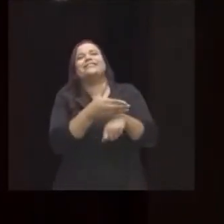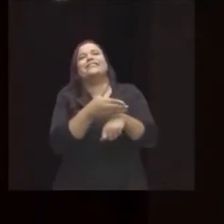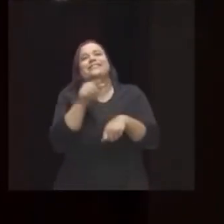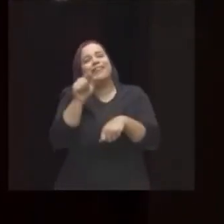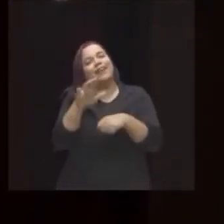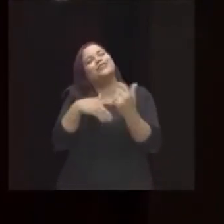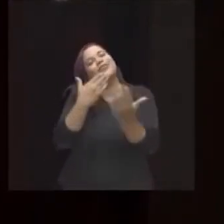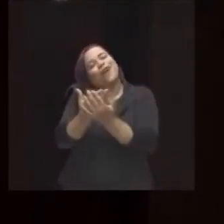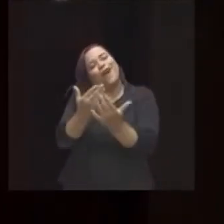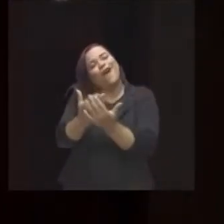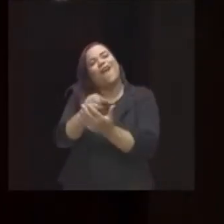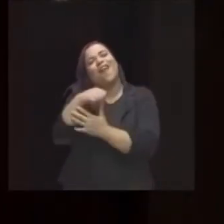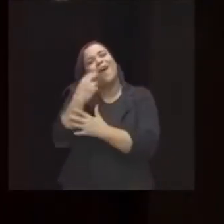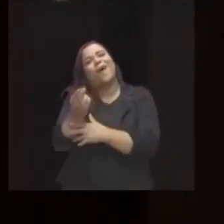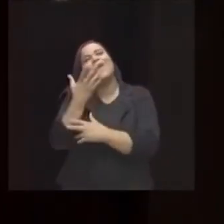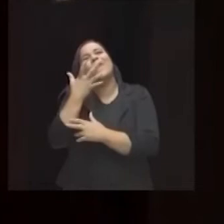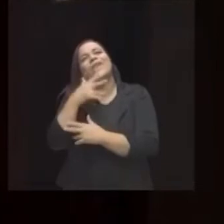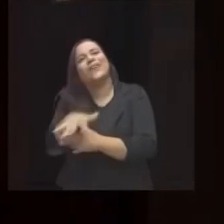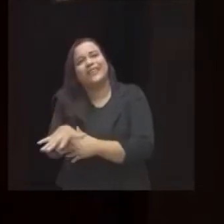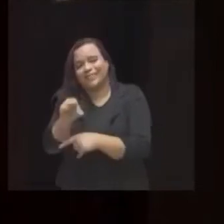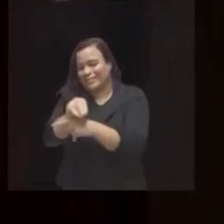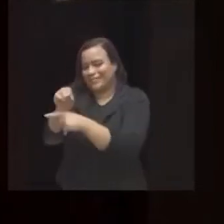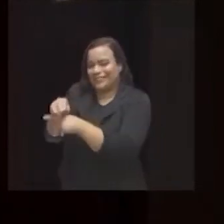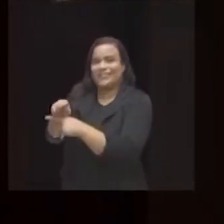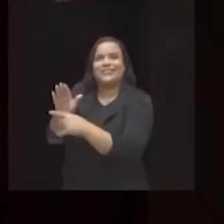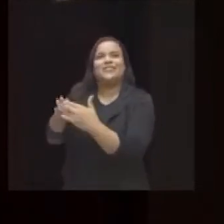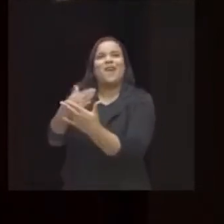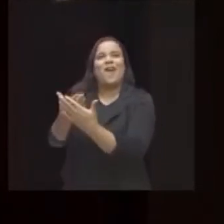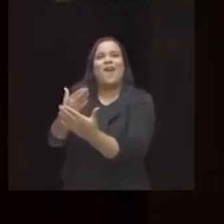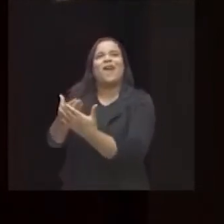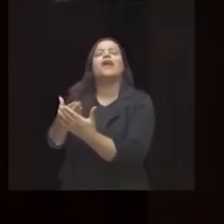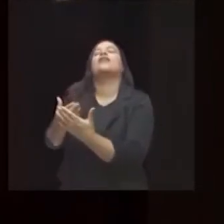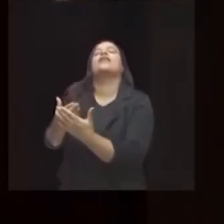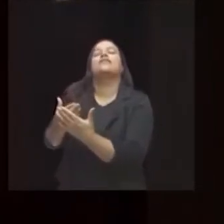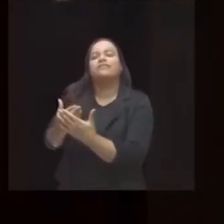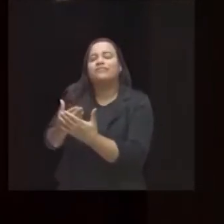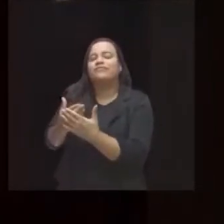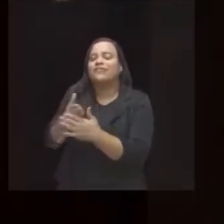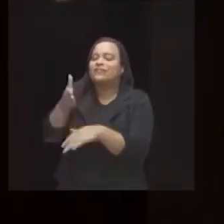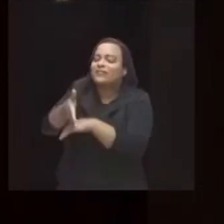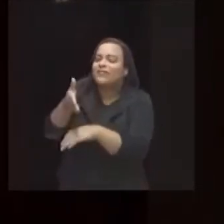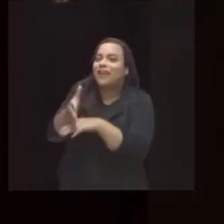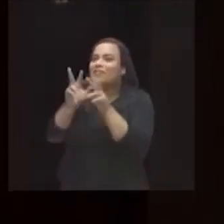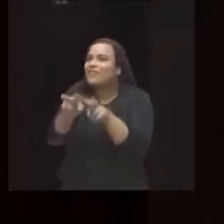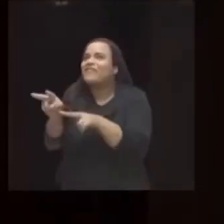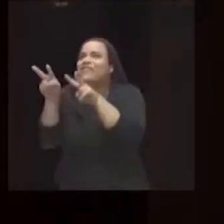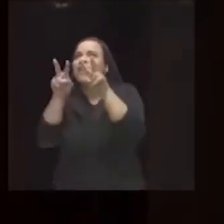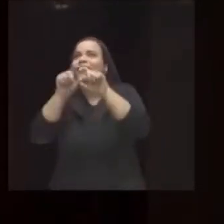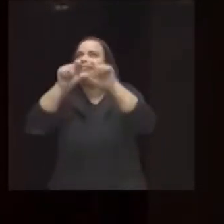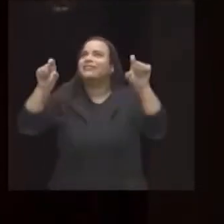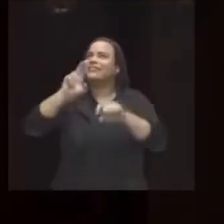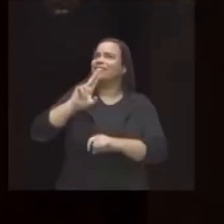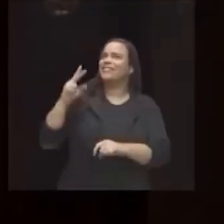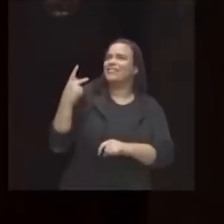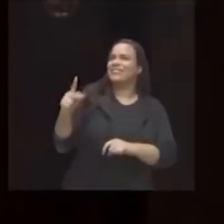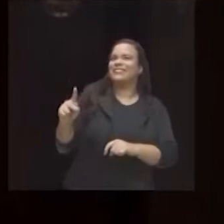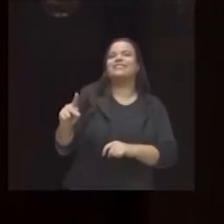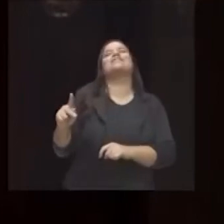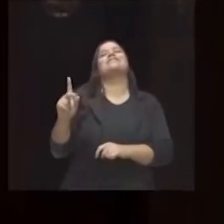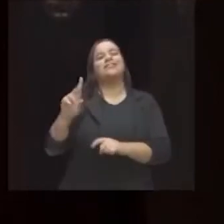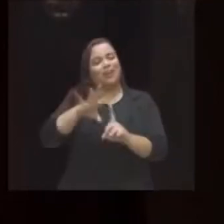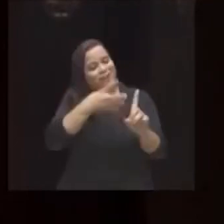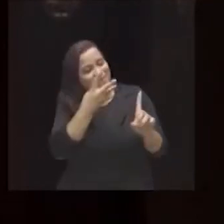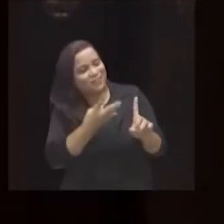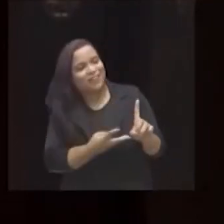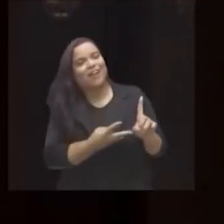Elza Soares, lá na Vila Vintém, ter essa homenagem e valorizar ainda mais essa